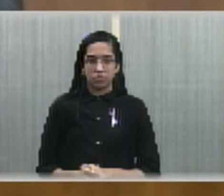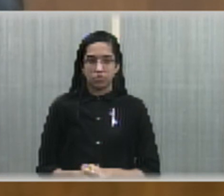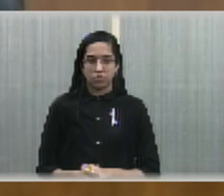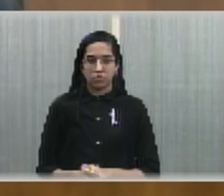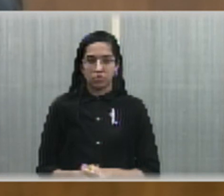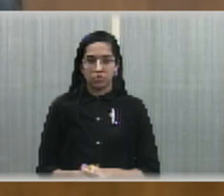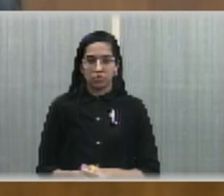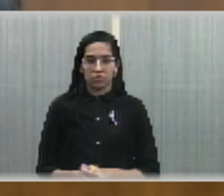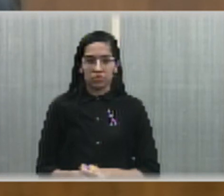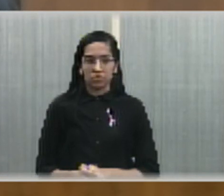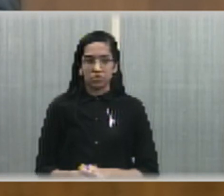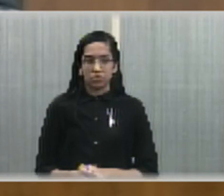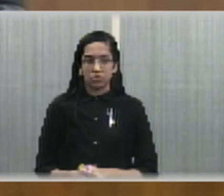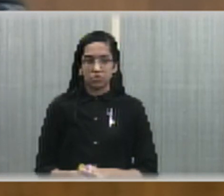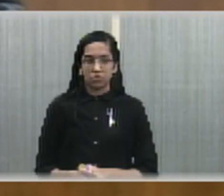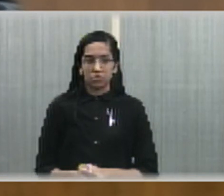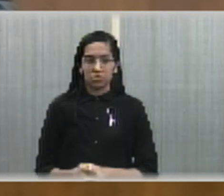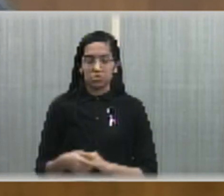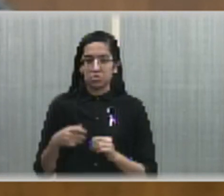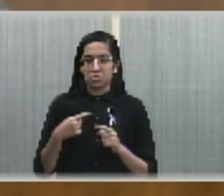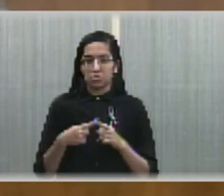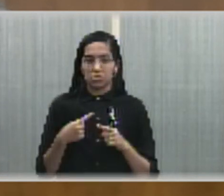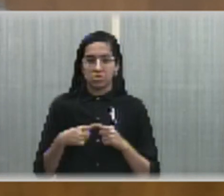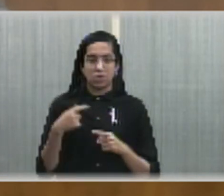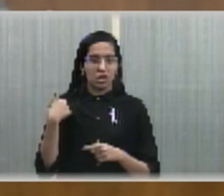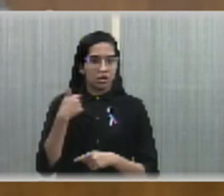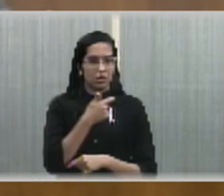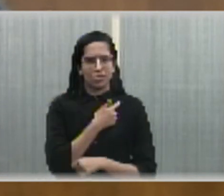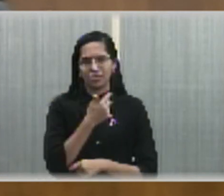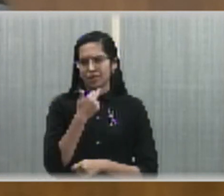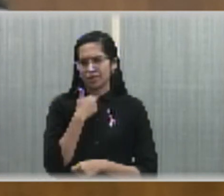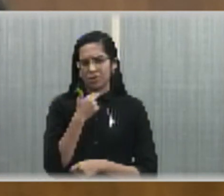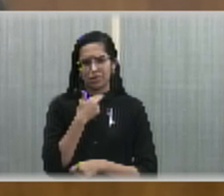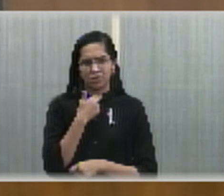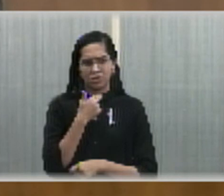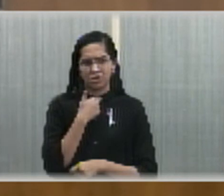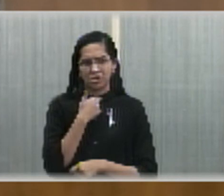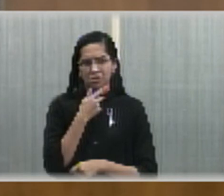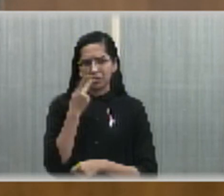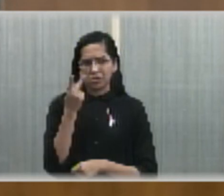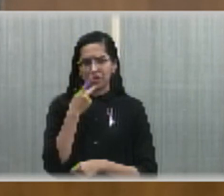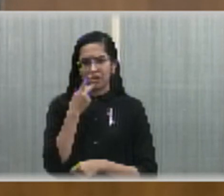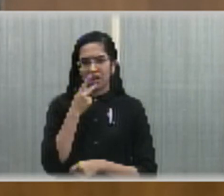Porque não podemos mais falar em oportunidade.